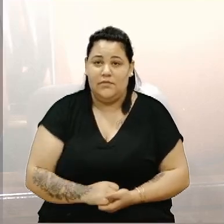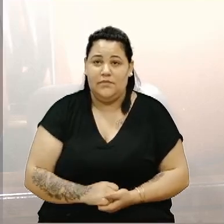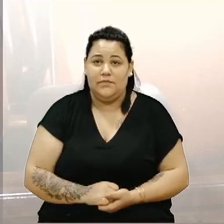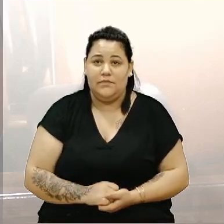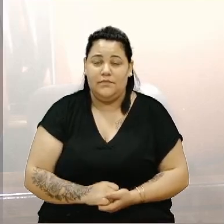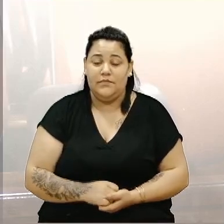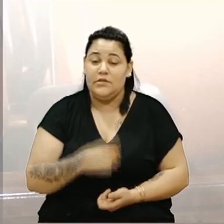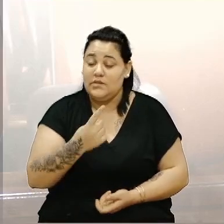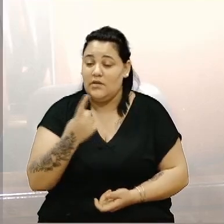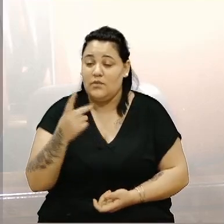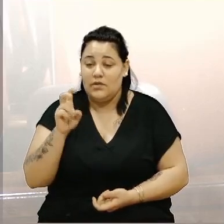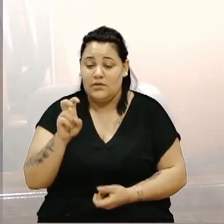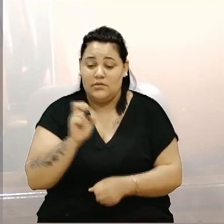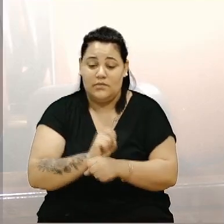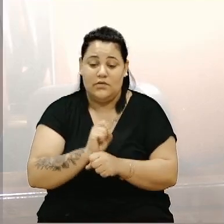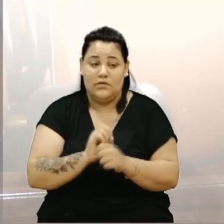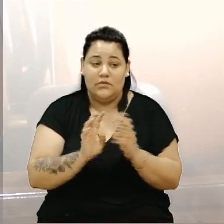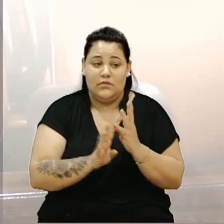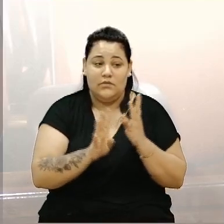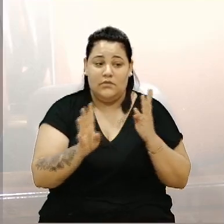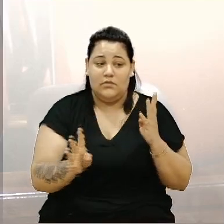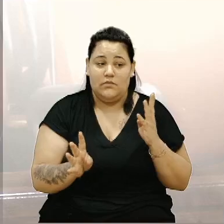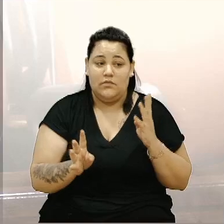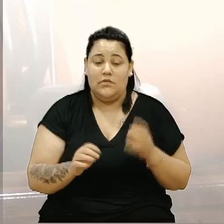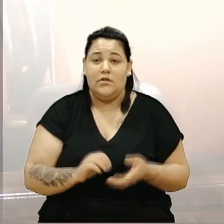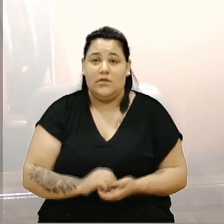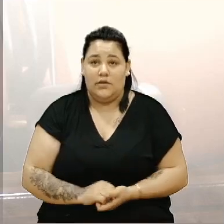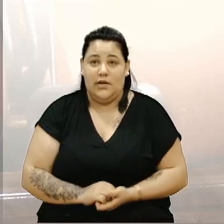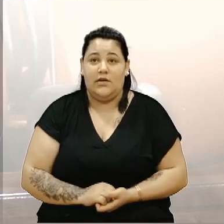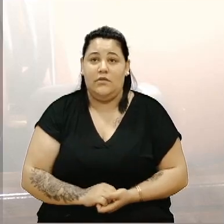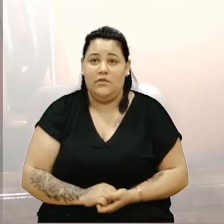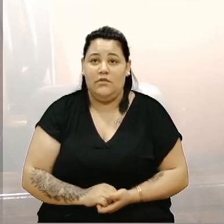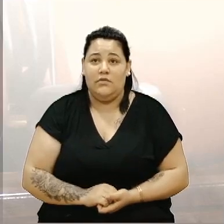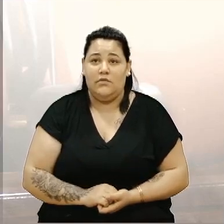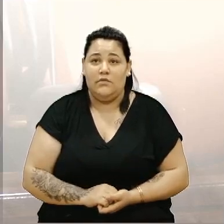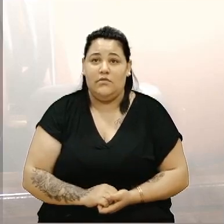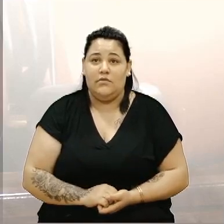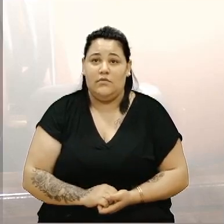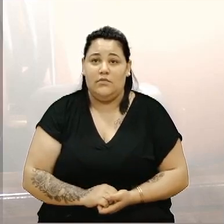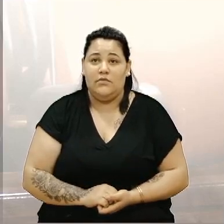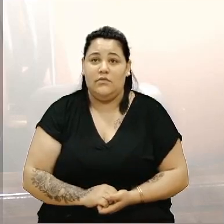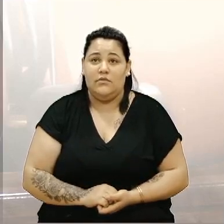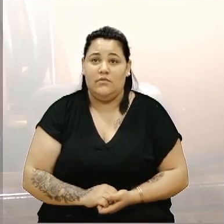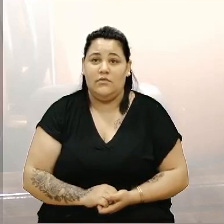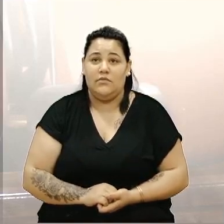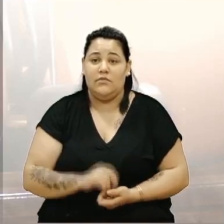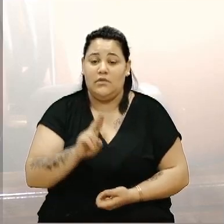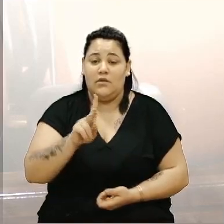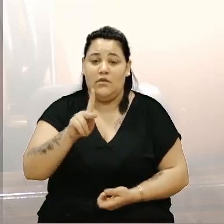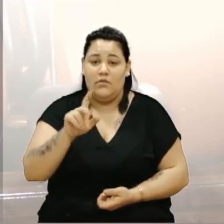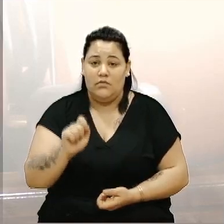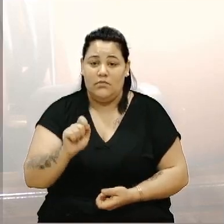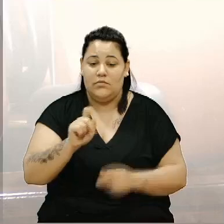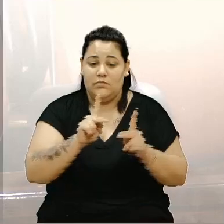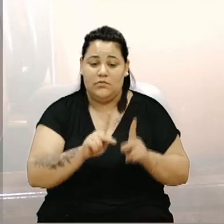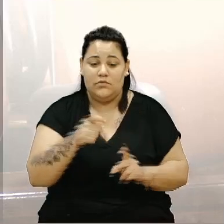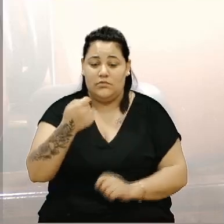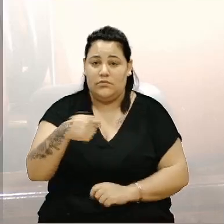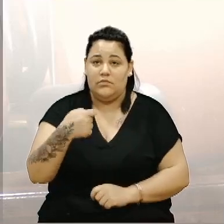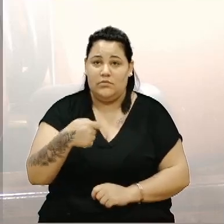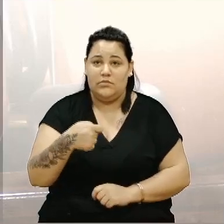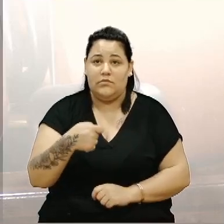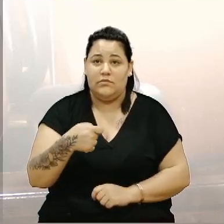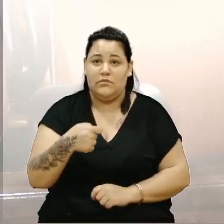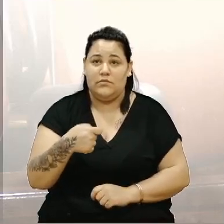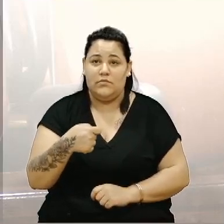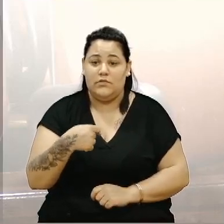nos hospitais. Mas, para as UPAs, nós estávamos aguardando 40 pessoas que precisavam ir para as UPAs e não tinha vaga nas UPAs da